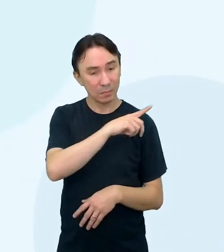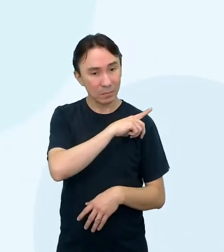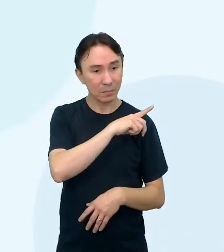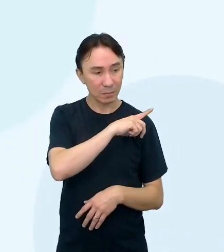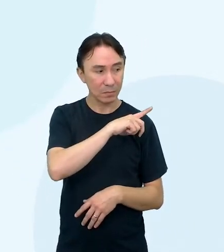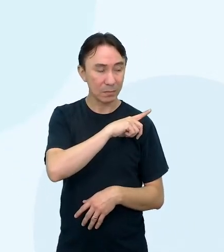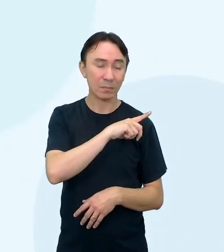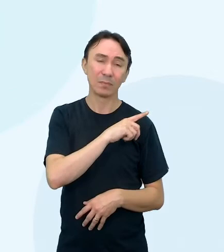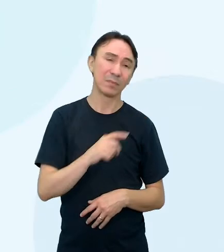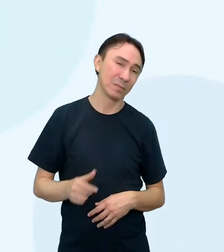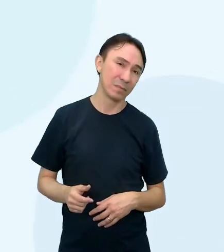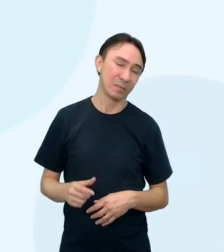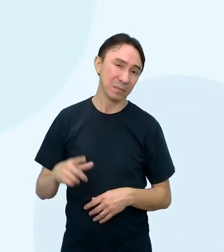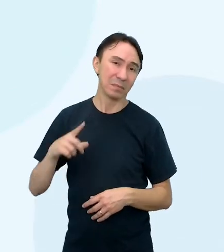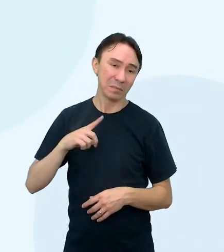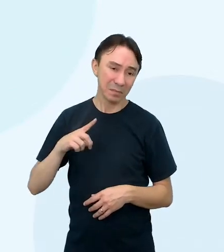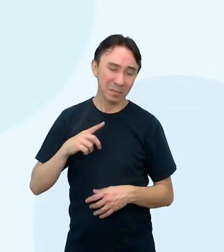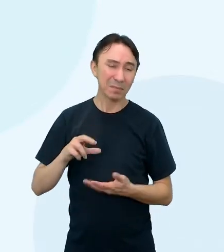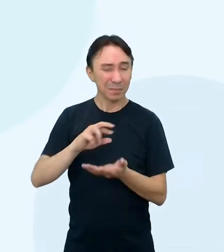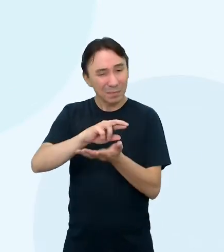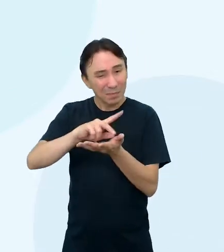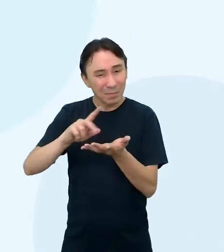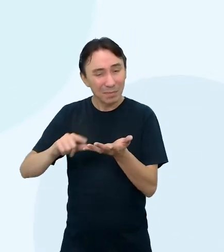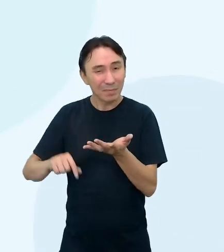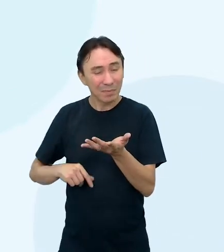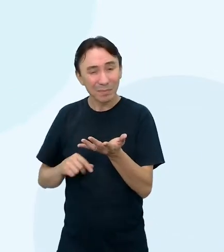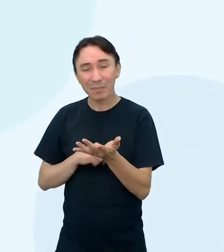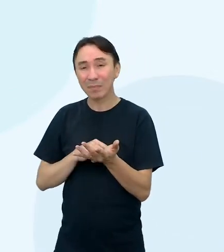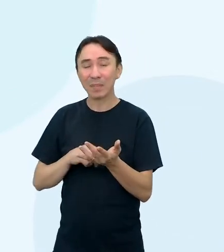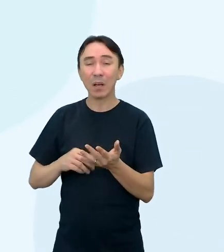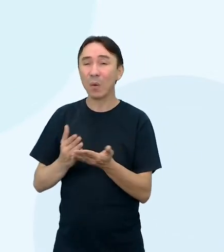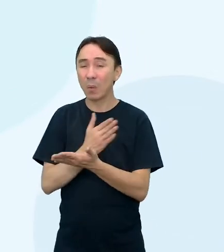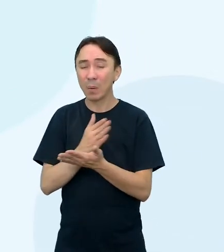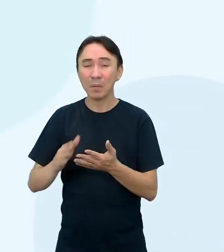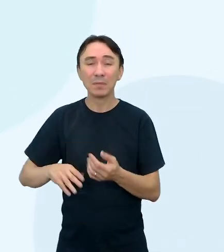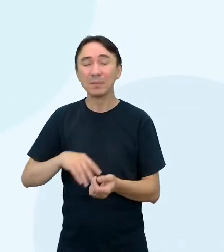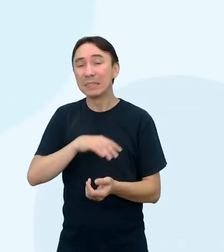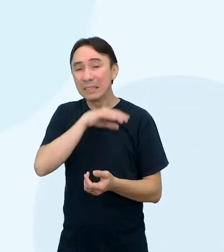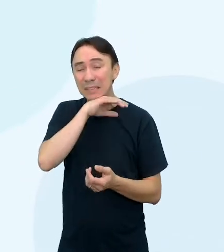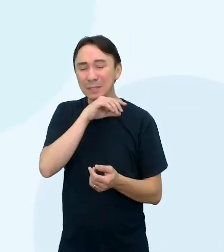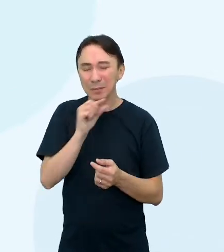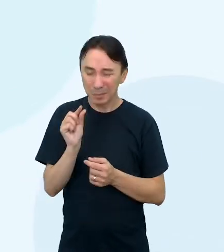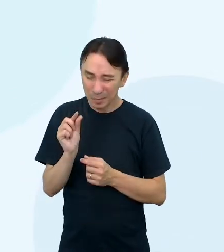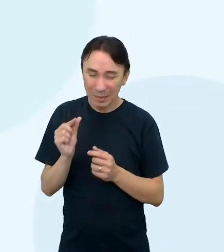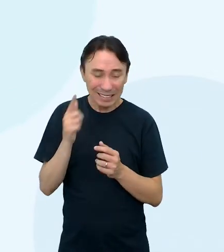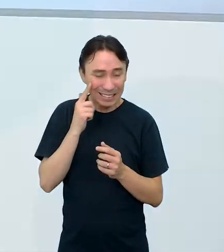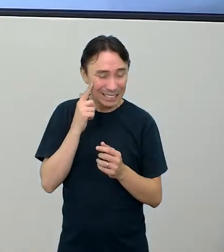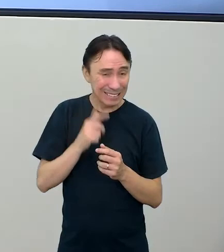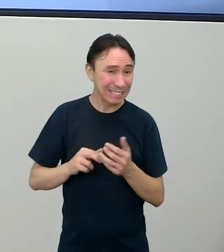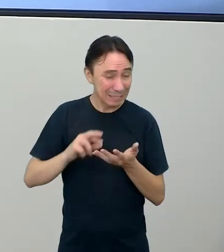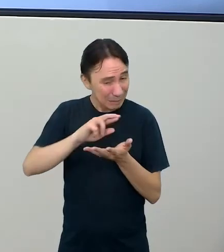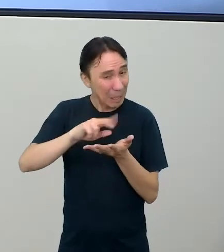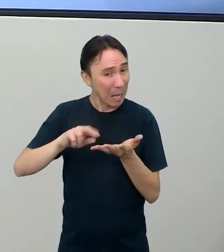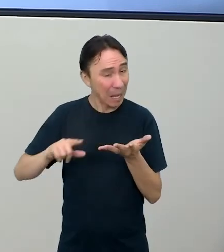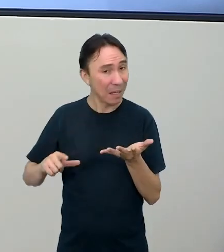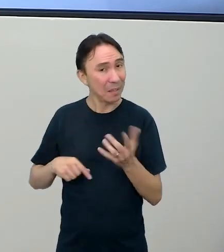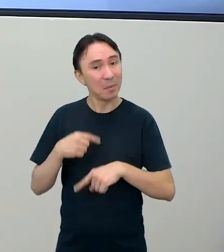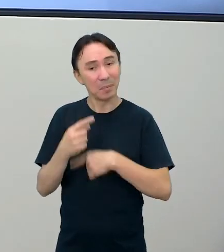são diversificados, a gente tem os seres decompositores, né, que vai ser estudado na parte de